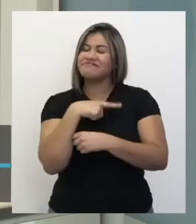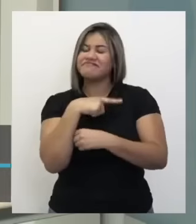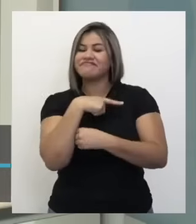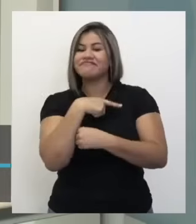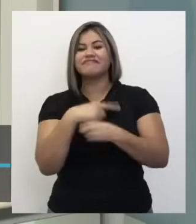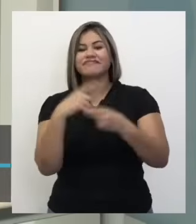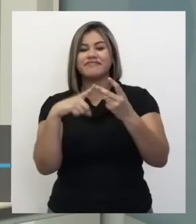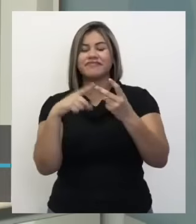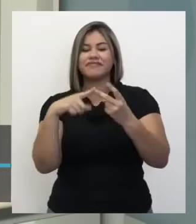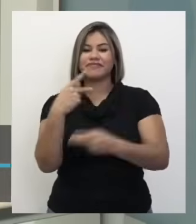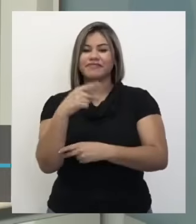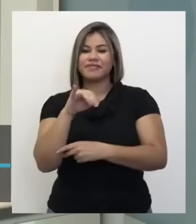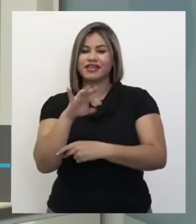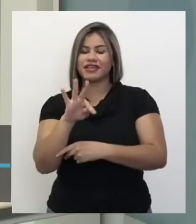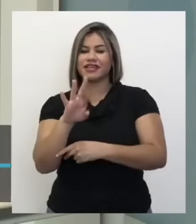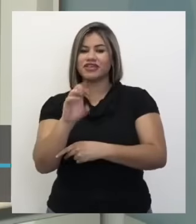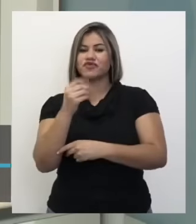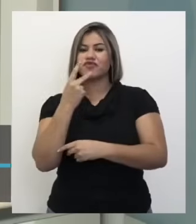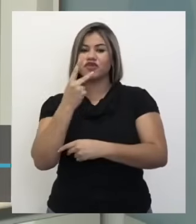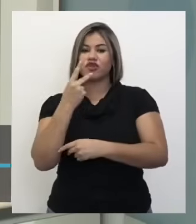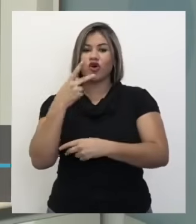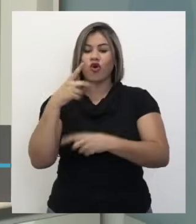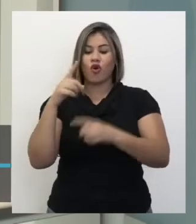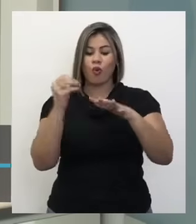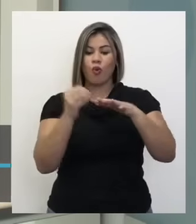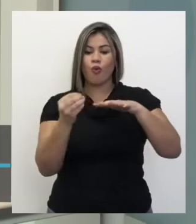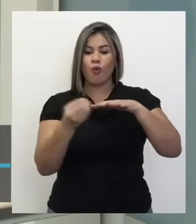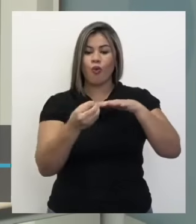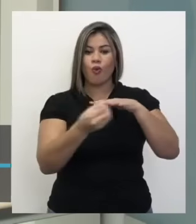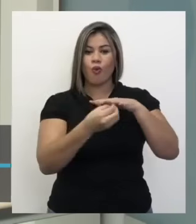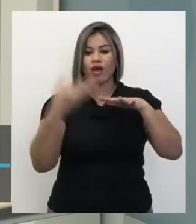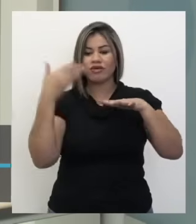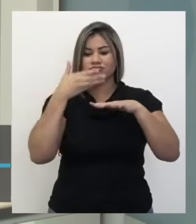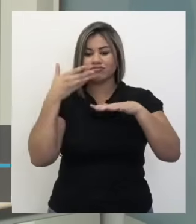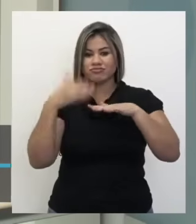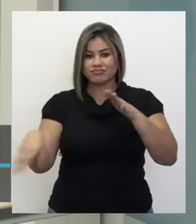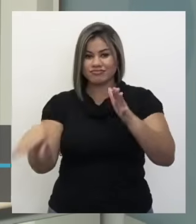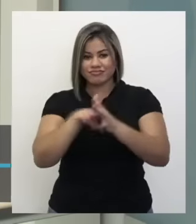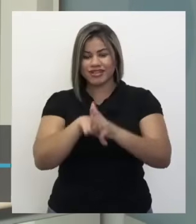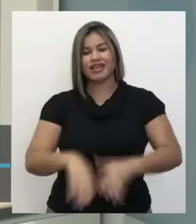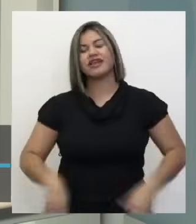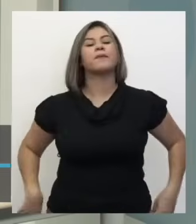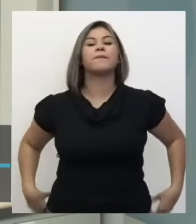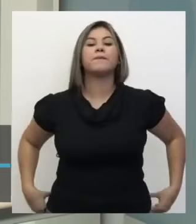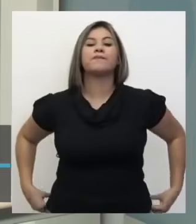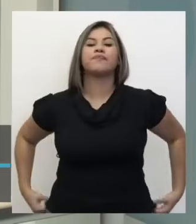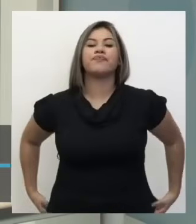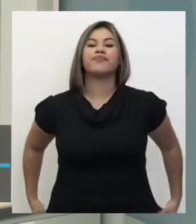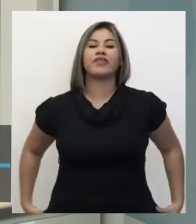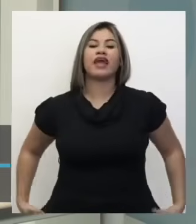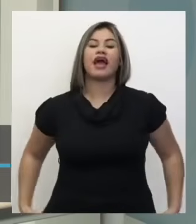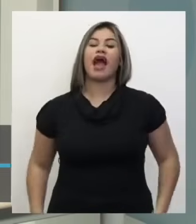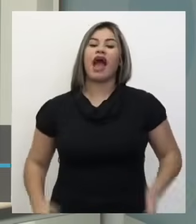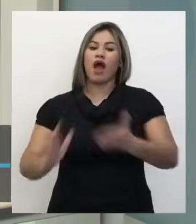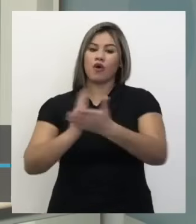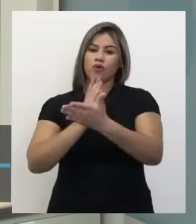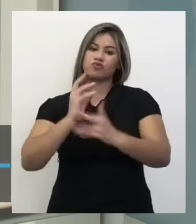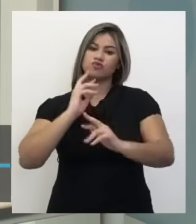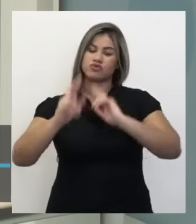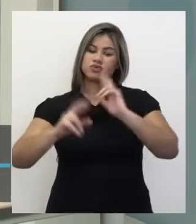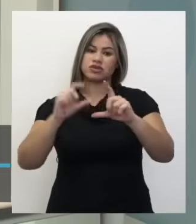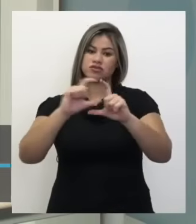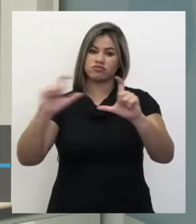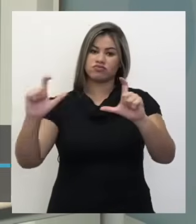O Pietro colocou, quando chego a sair. Pode fechar o chat, gente. Alguns estão colocando que seria o quadrinho número